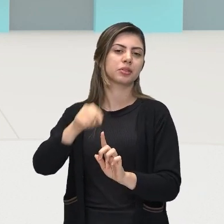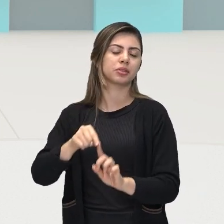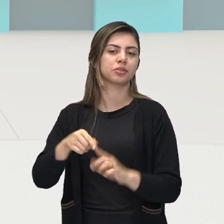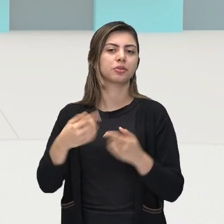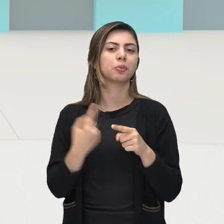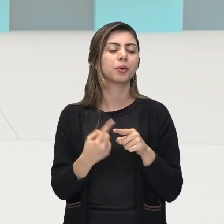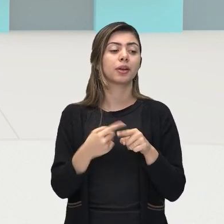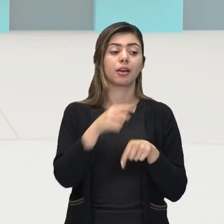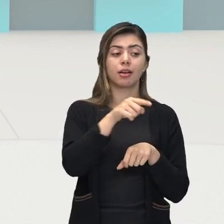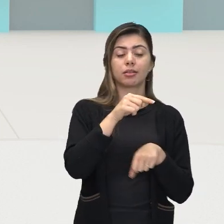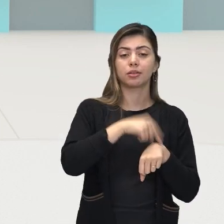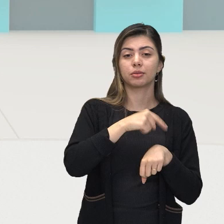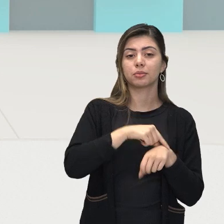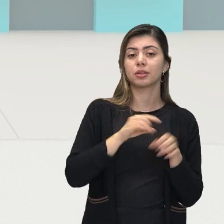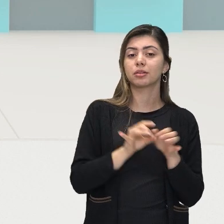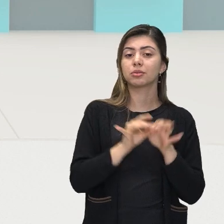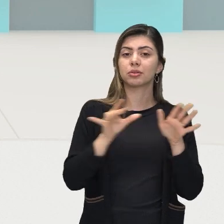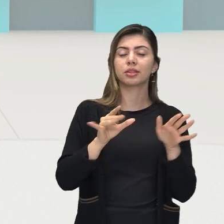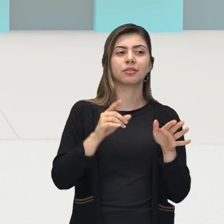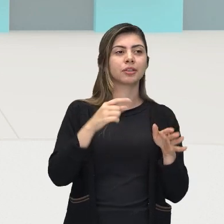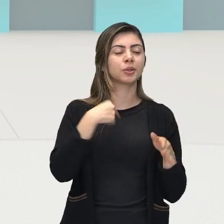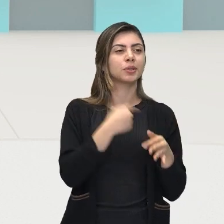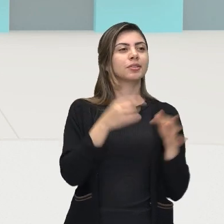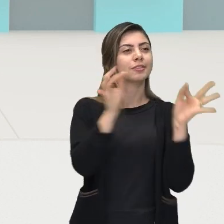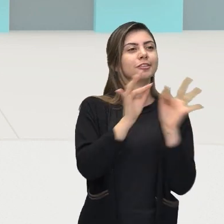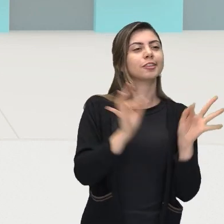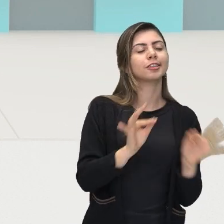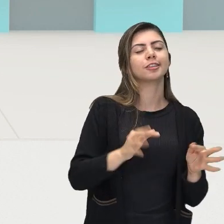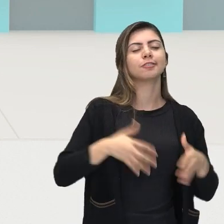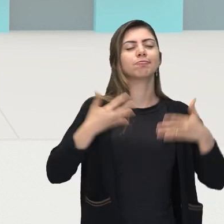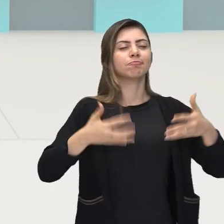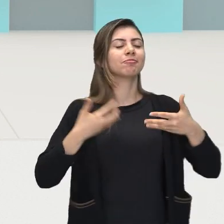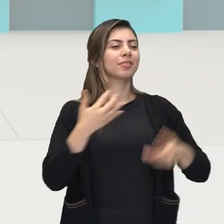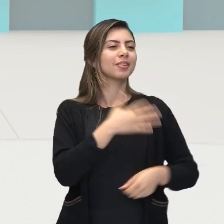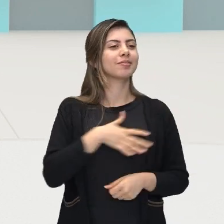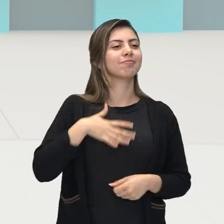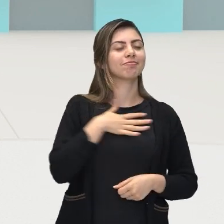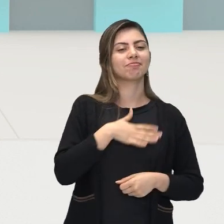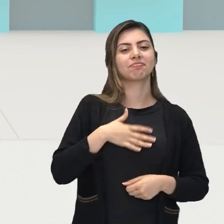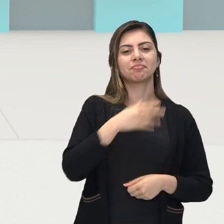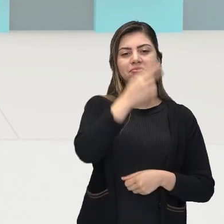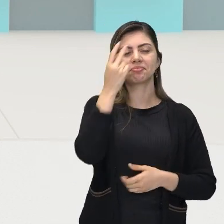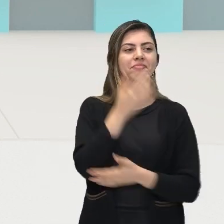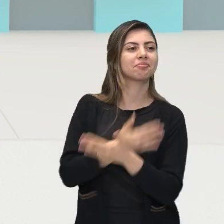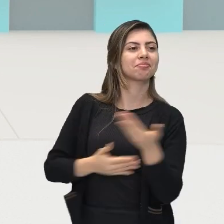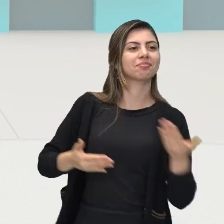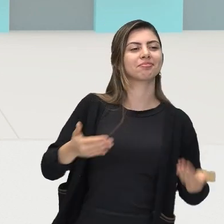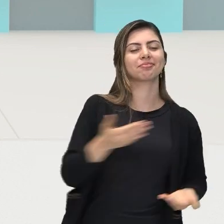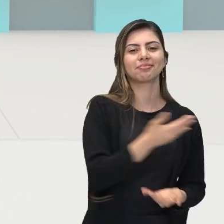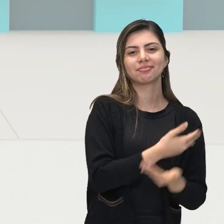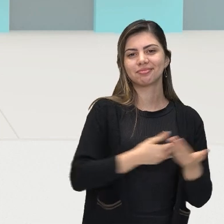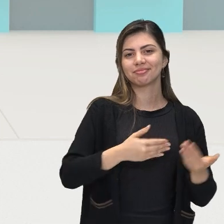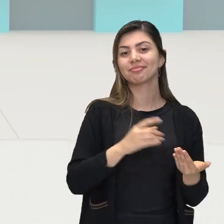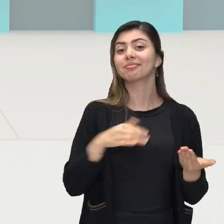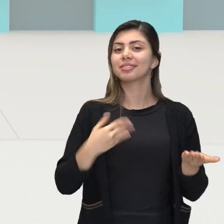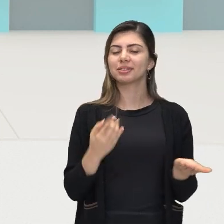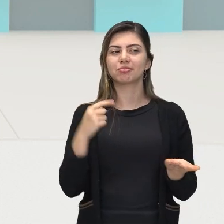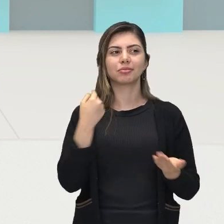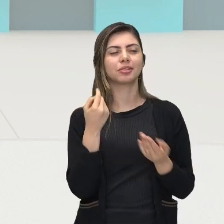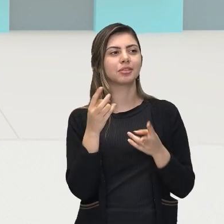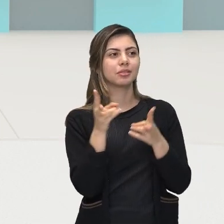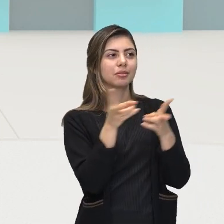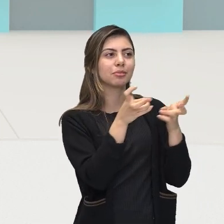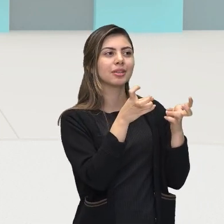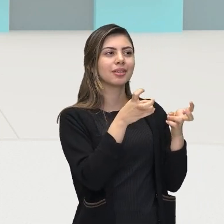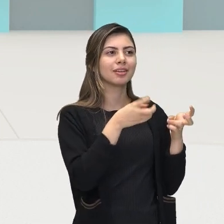tendo esses momentos de felicidade, de prazer, de contato com outras pessoas, e a gente vai conseguir observar que a